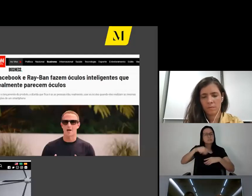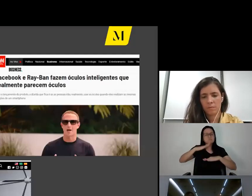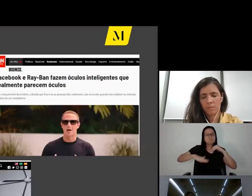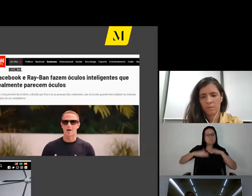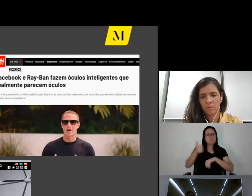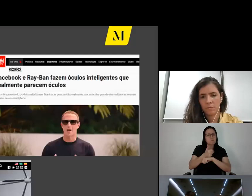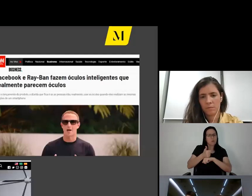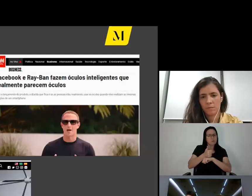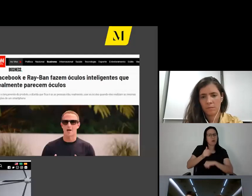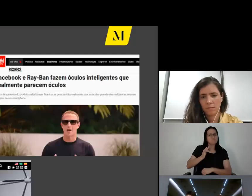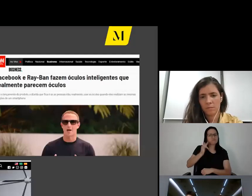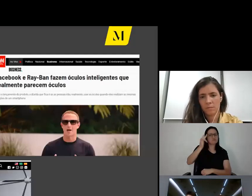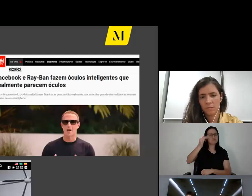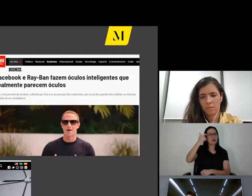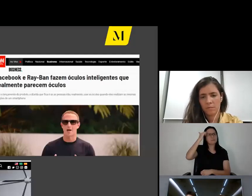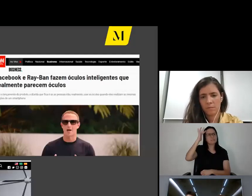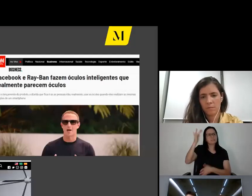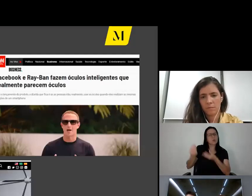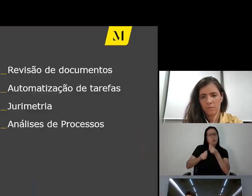ele começa a enfrentar.